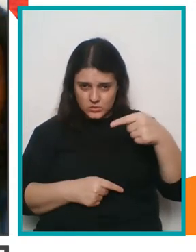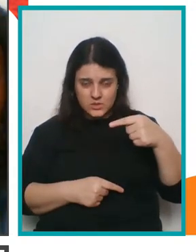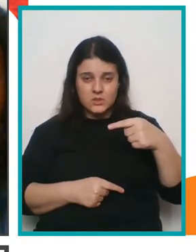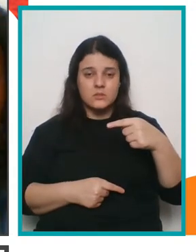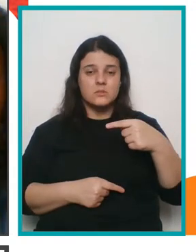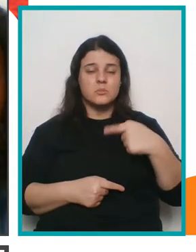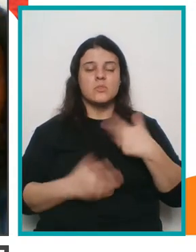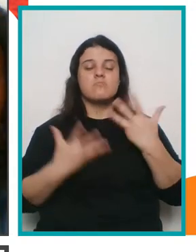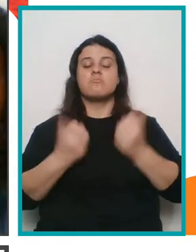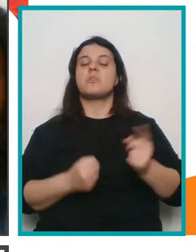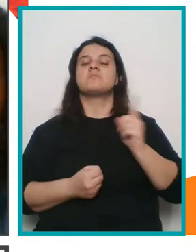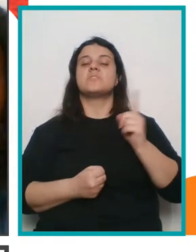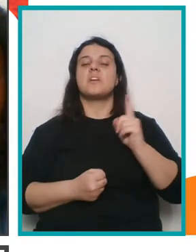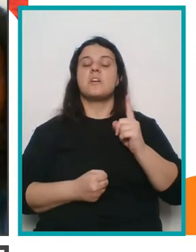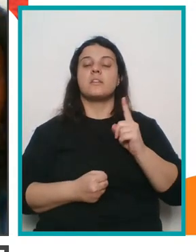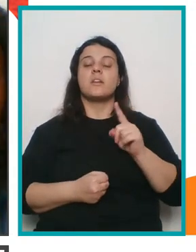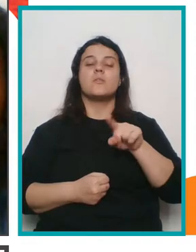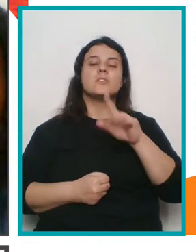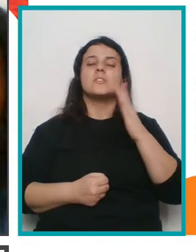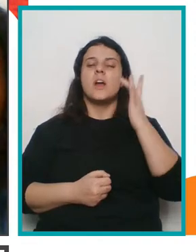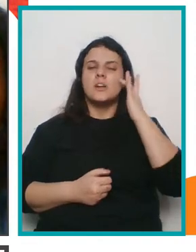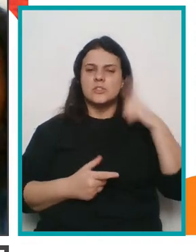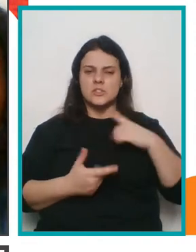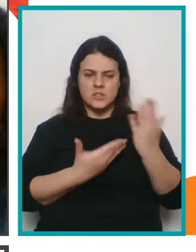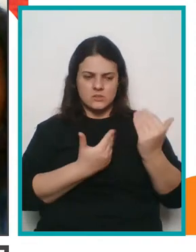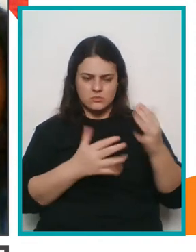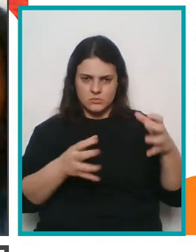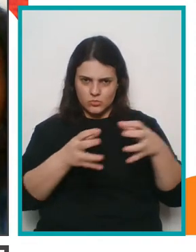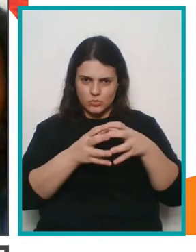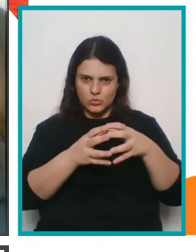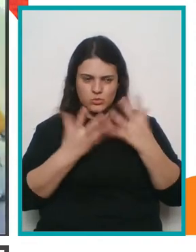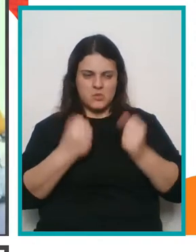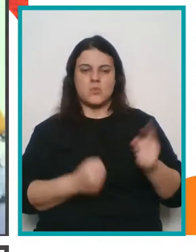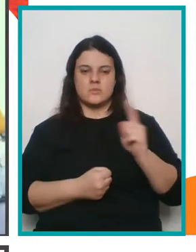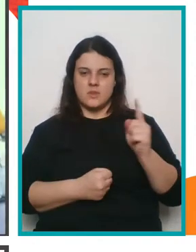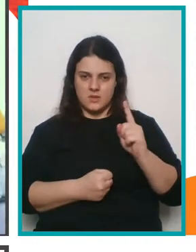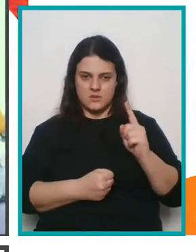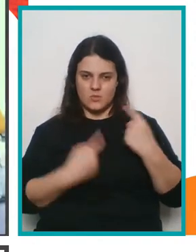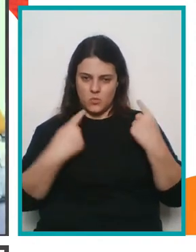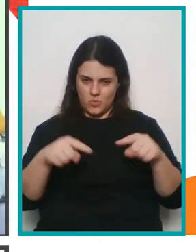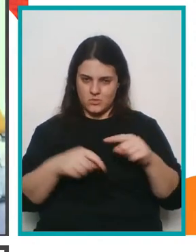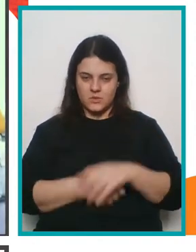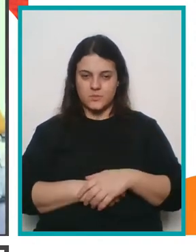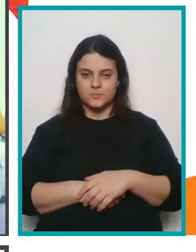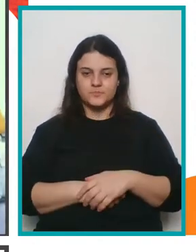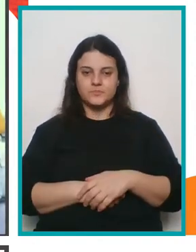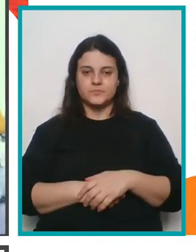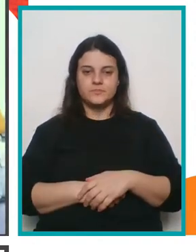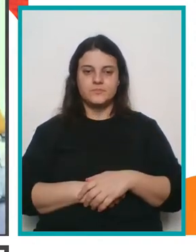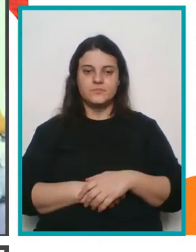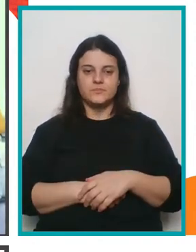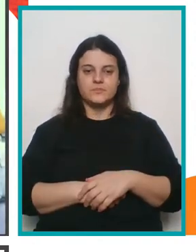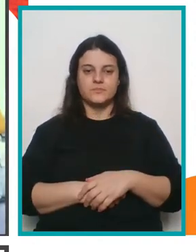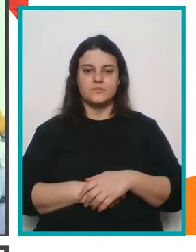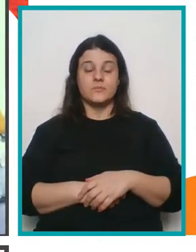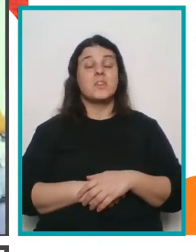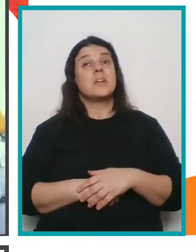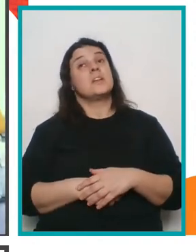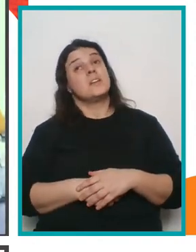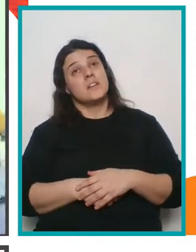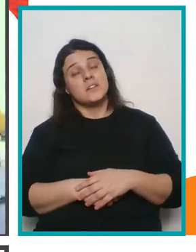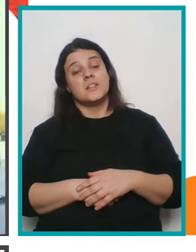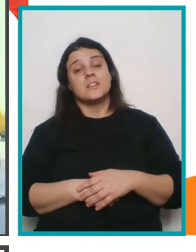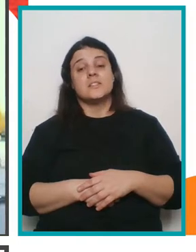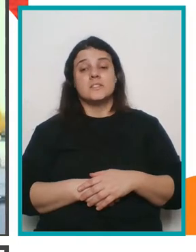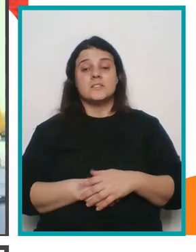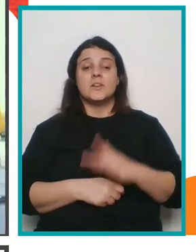Bom, acho que falar de negacionismo aqui para o contexto brasileiro é até uma grande piada